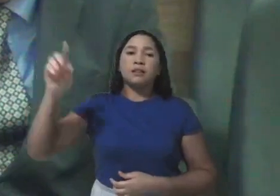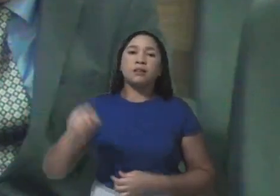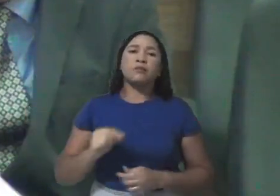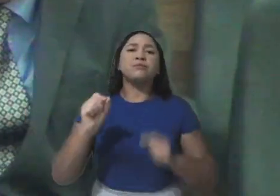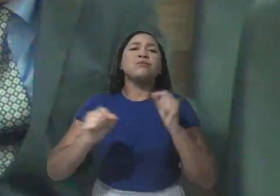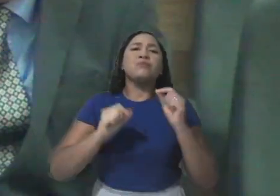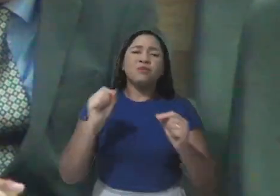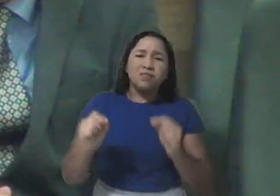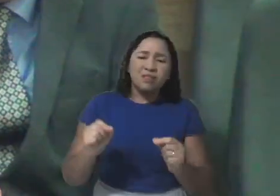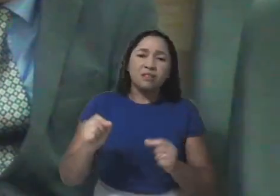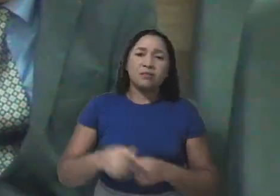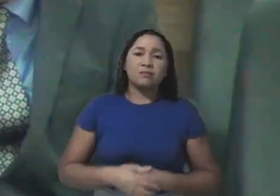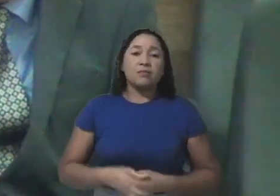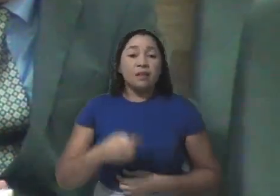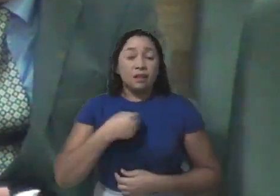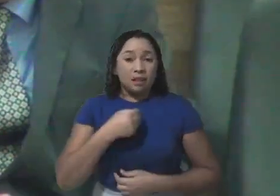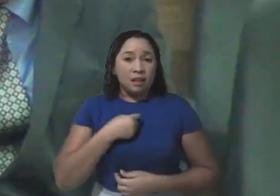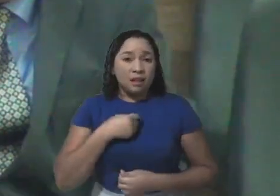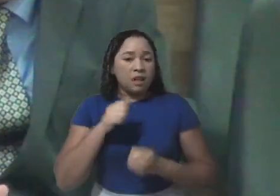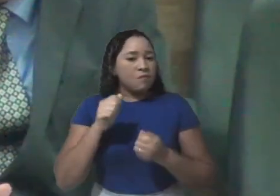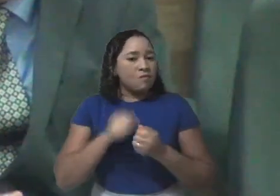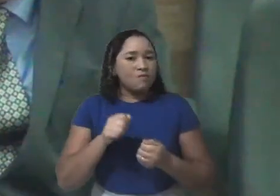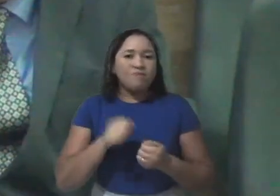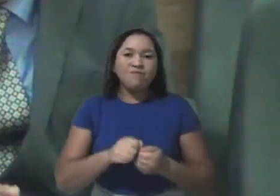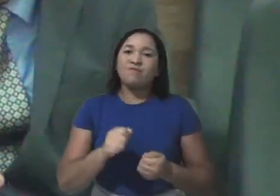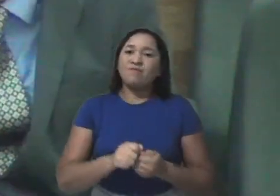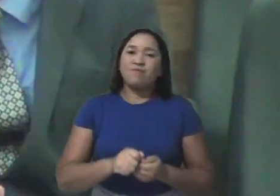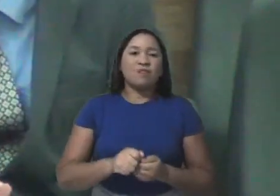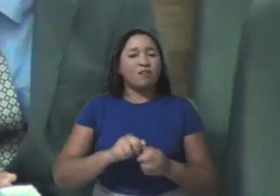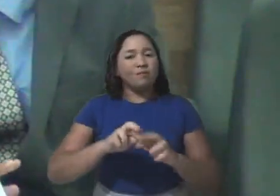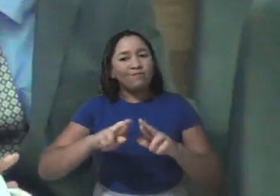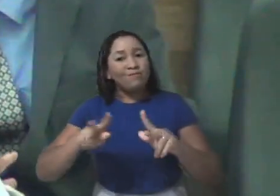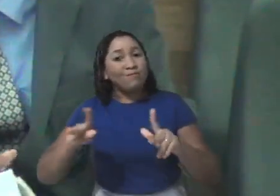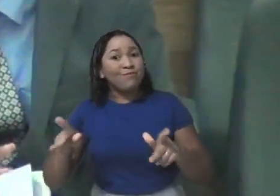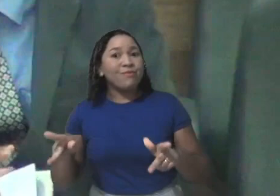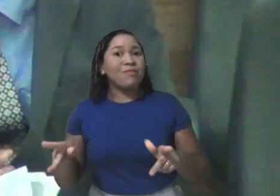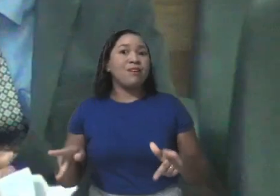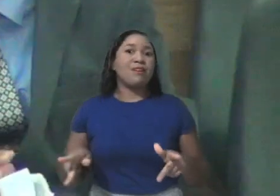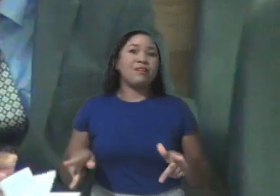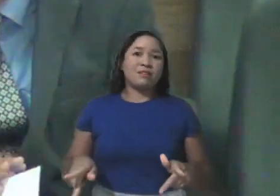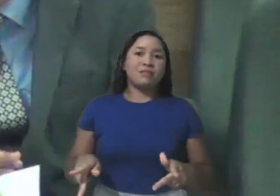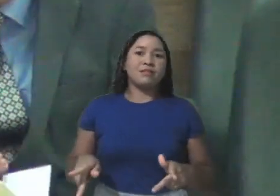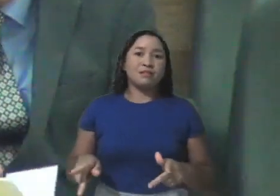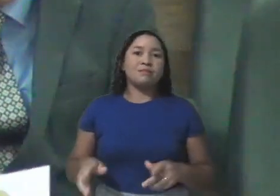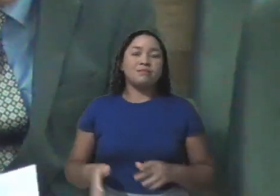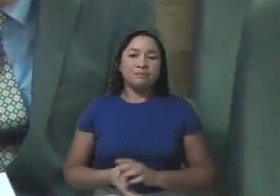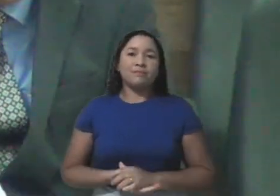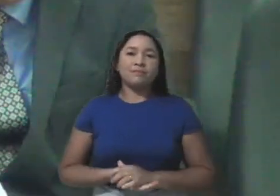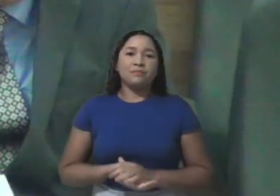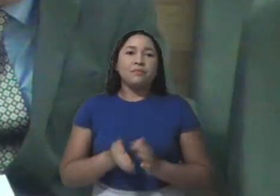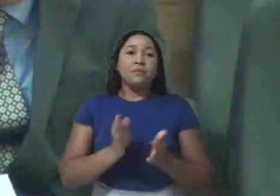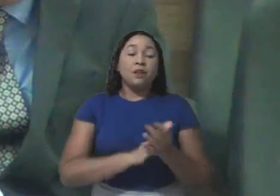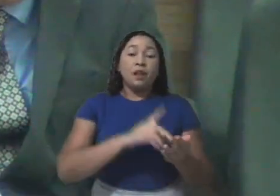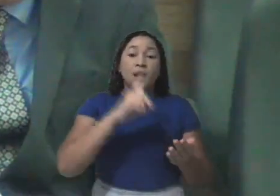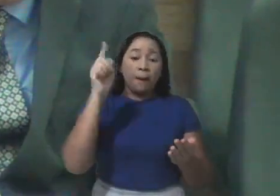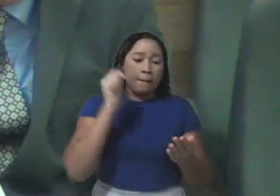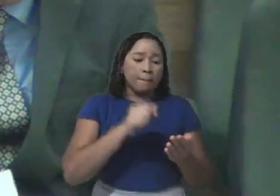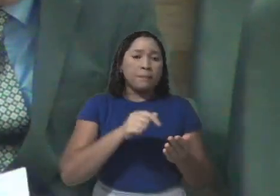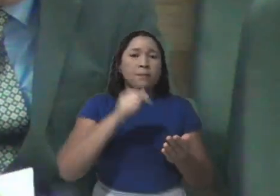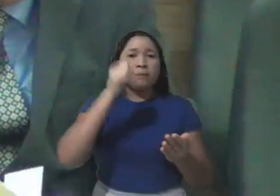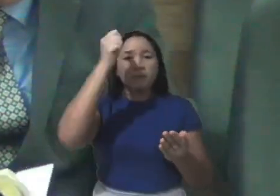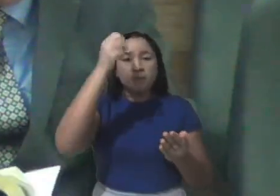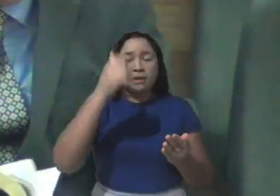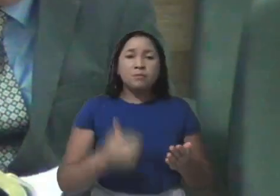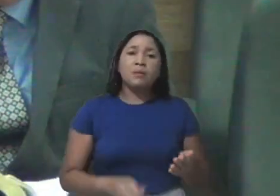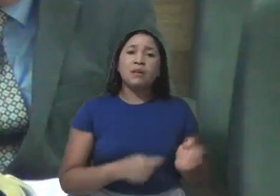isso, principalmente. A Bíblia está cheia de maus exemplos de personagens que desobedeceram à vontade